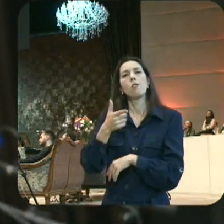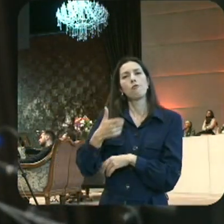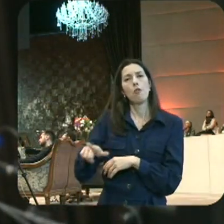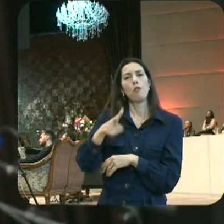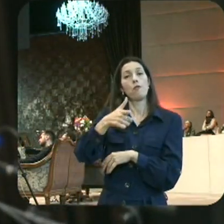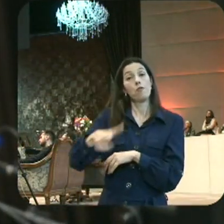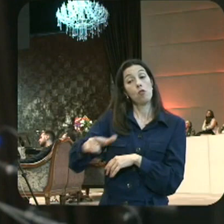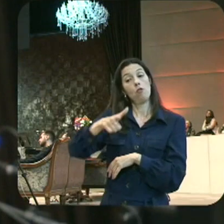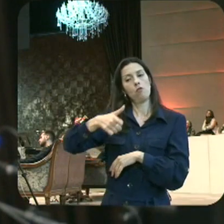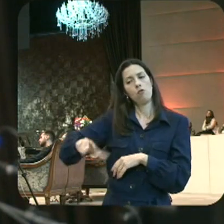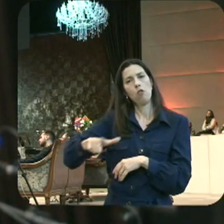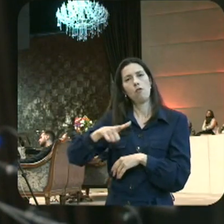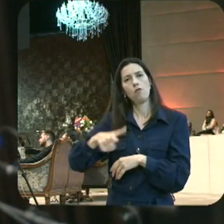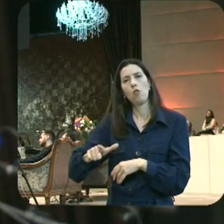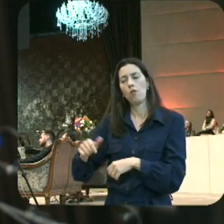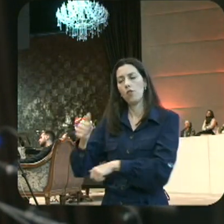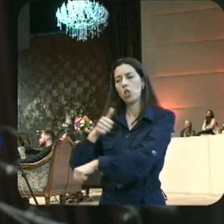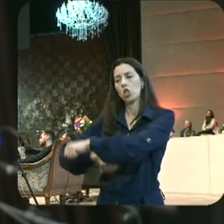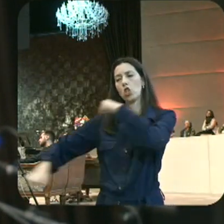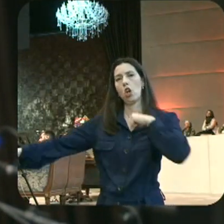com frequência.